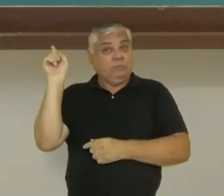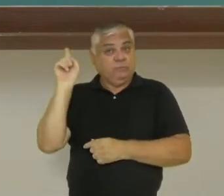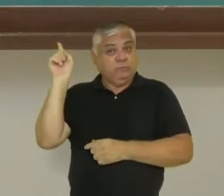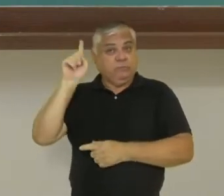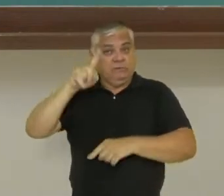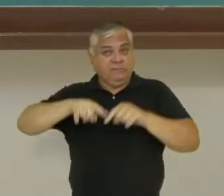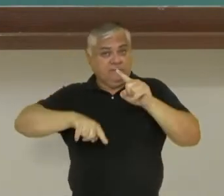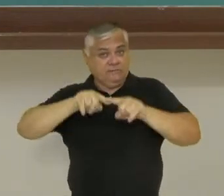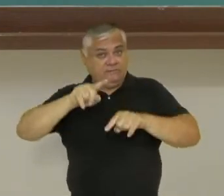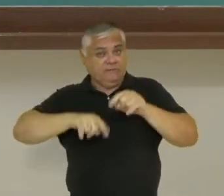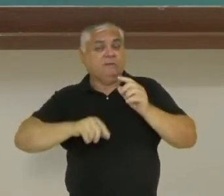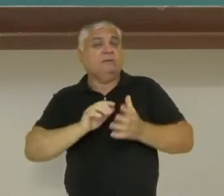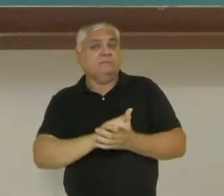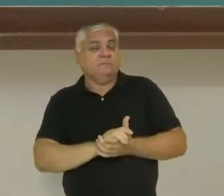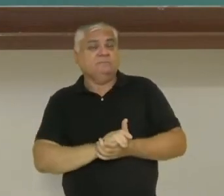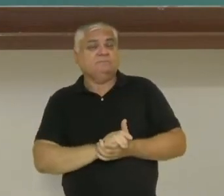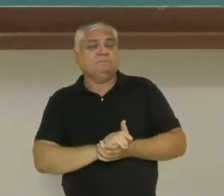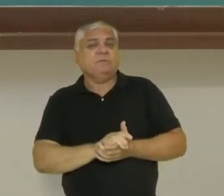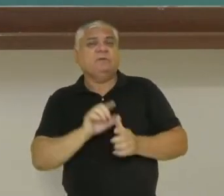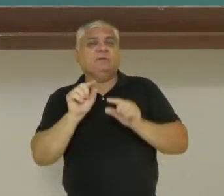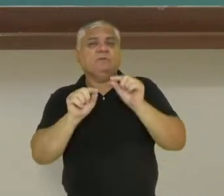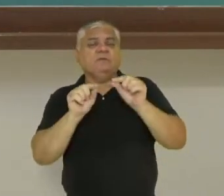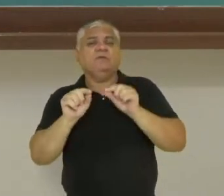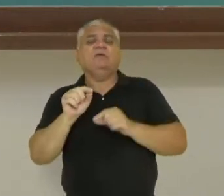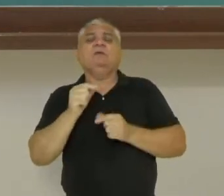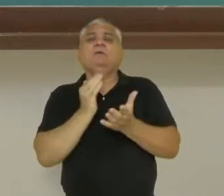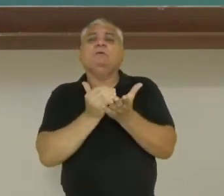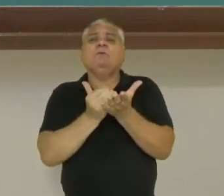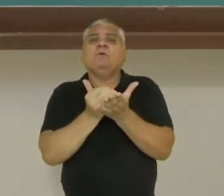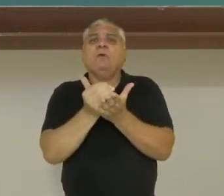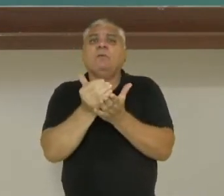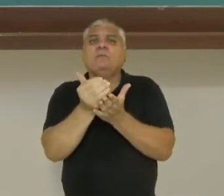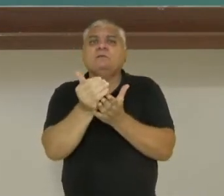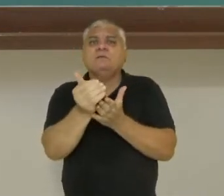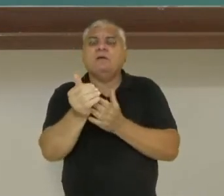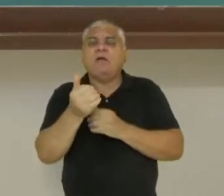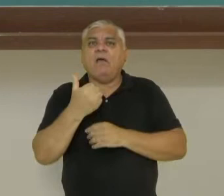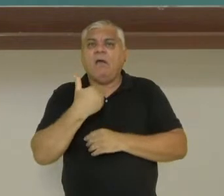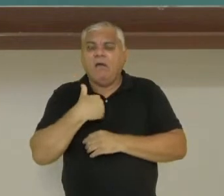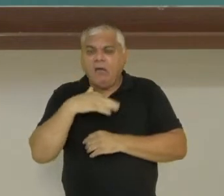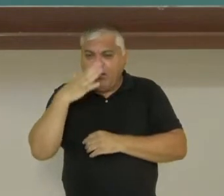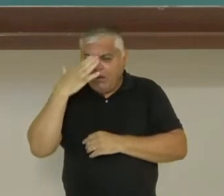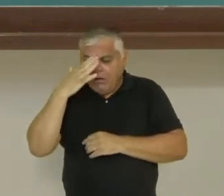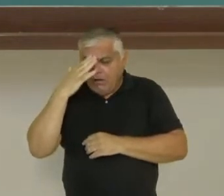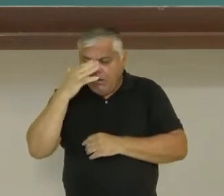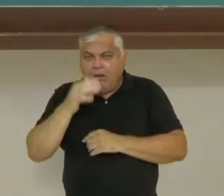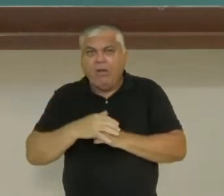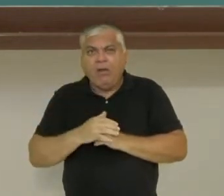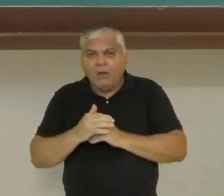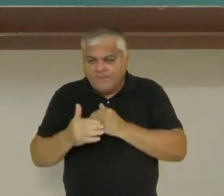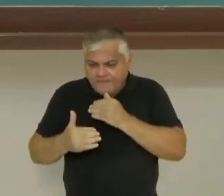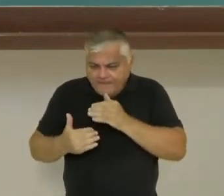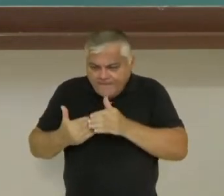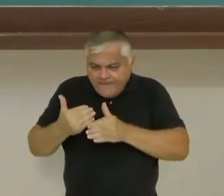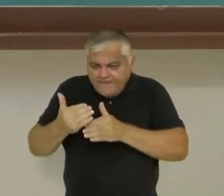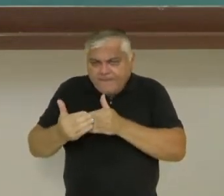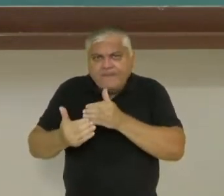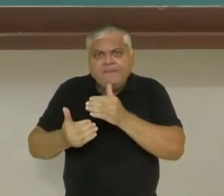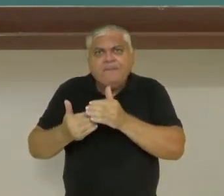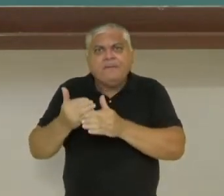aqui, microscópico, é que começou a ter mais ainda um avanço na descoberta da